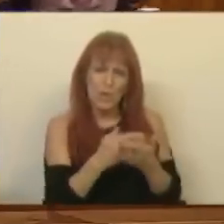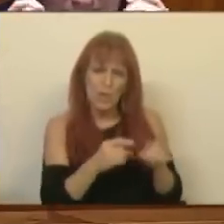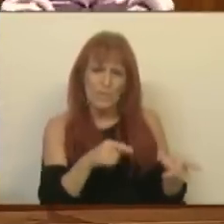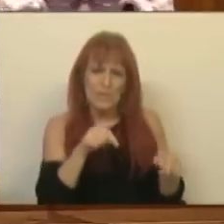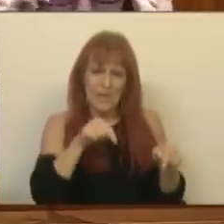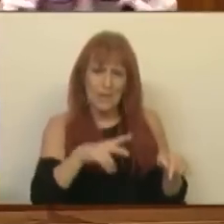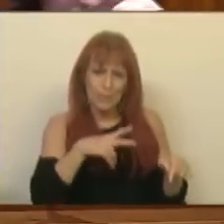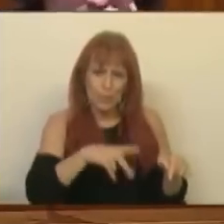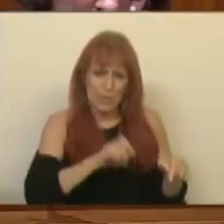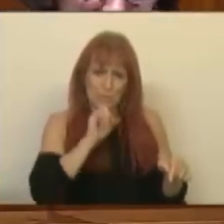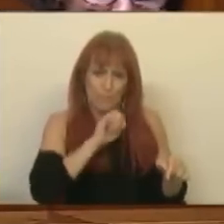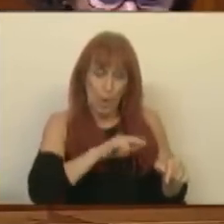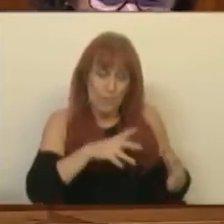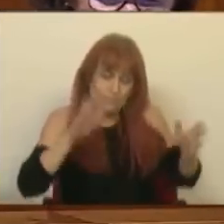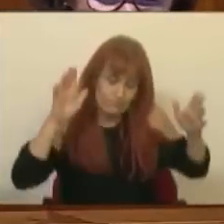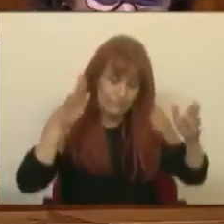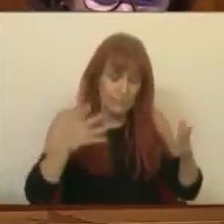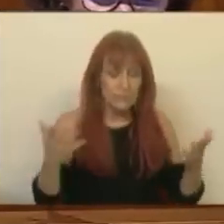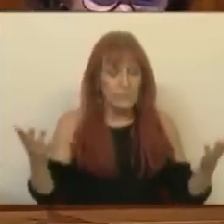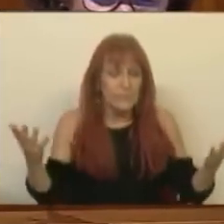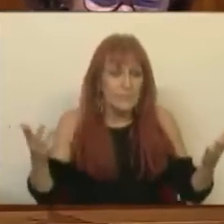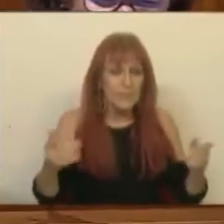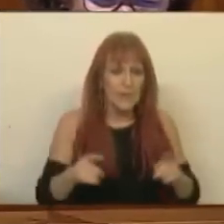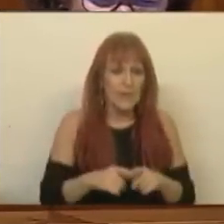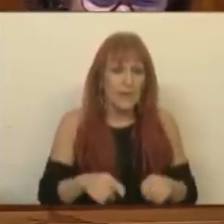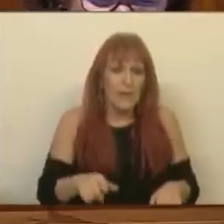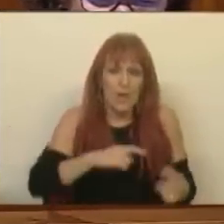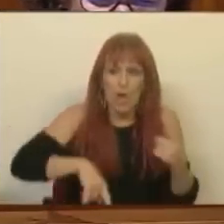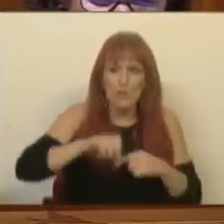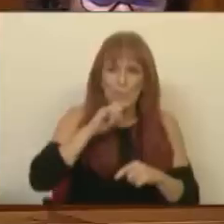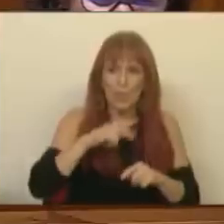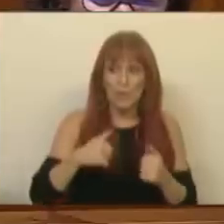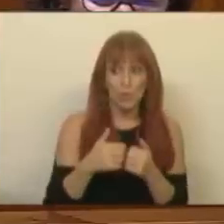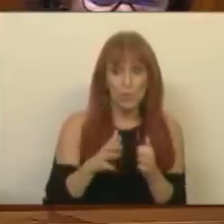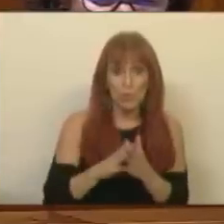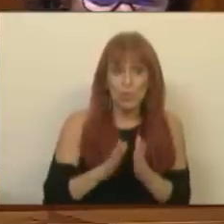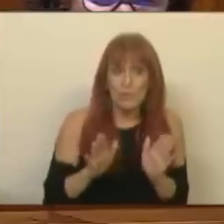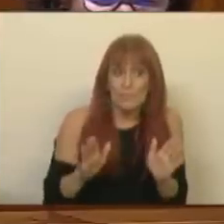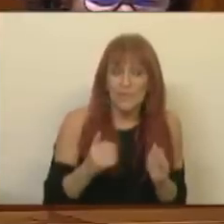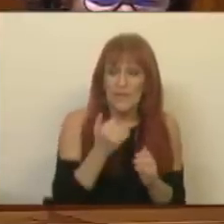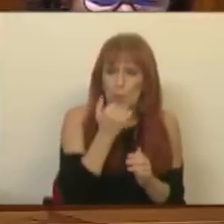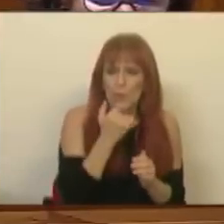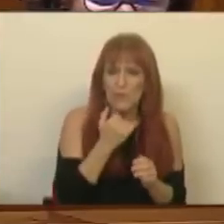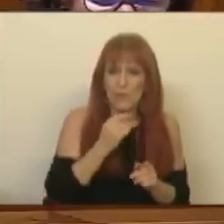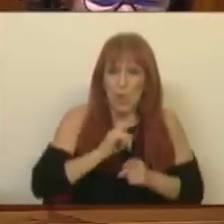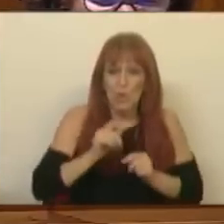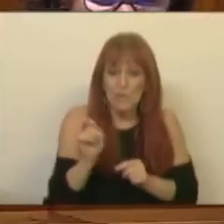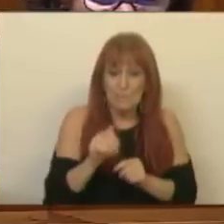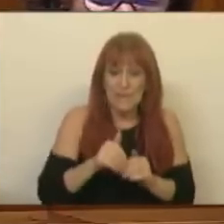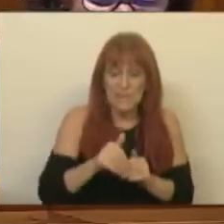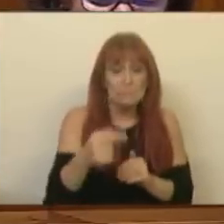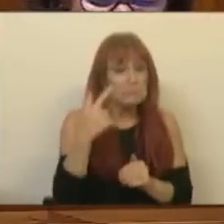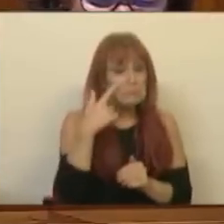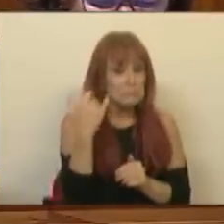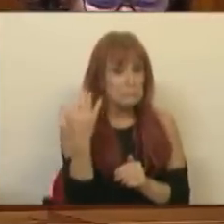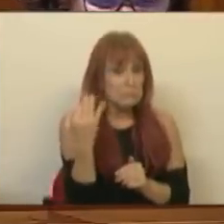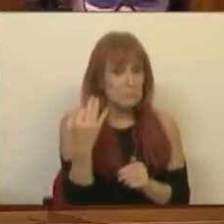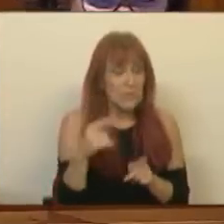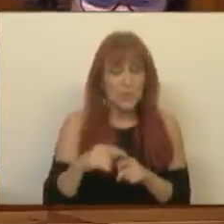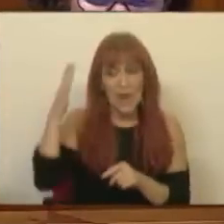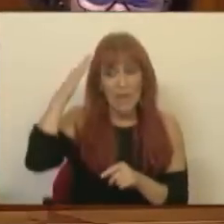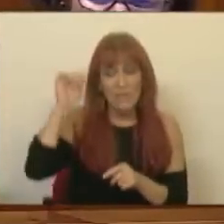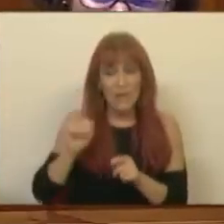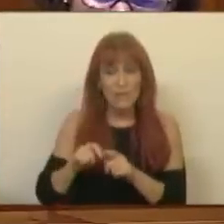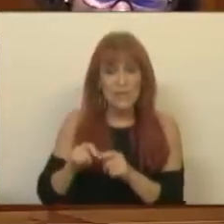economia economia Portuguesa e portanto possamos ficar todos satisfeitos daqui uns meses constatando que as